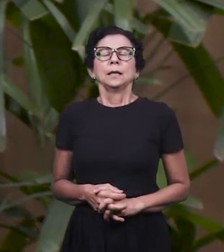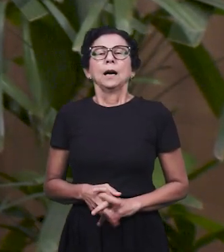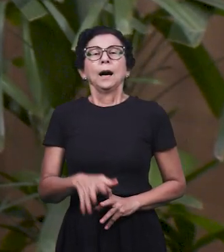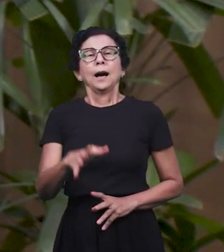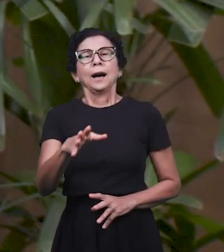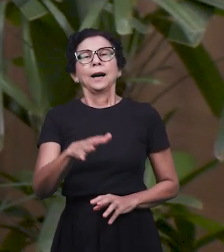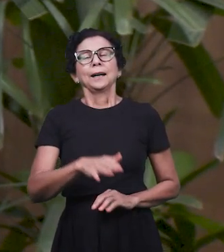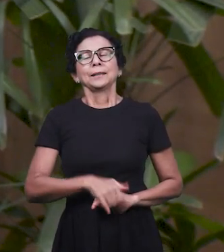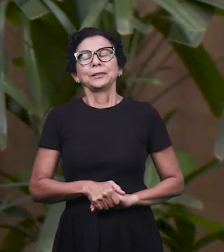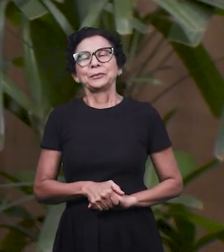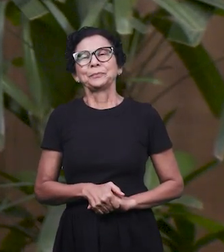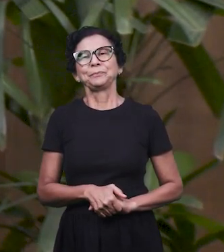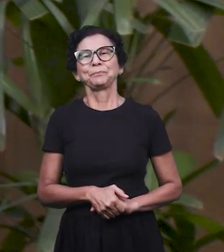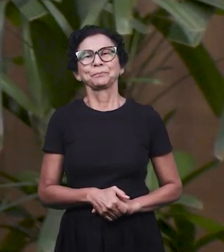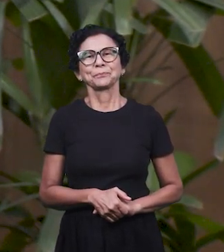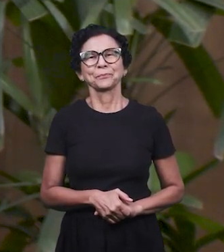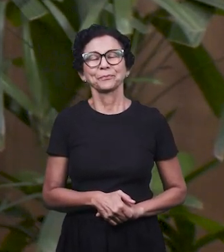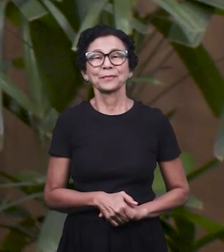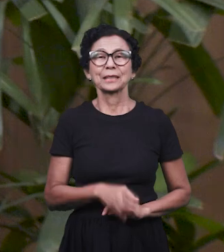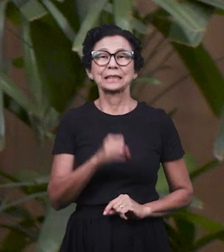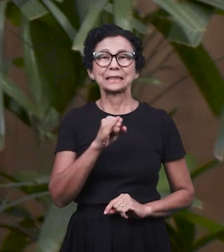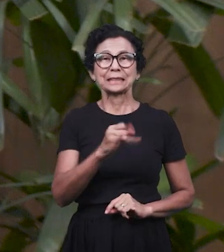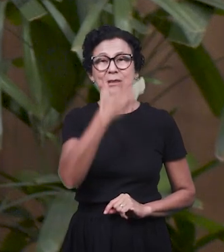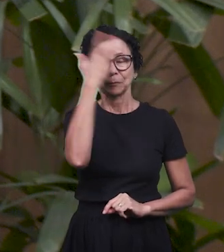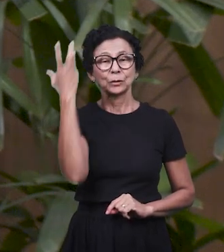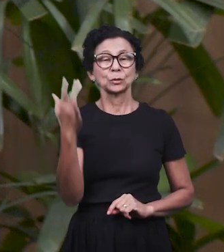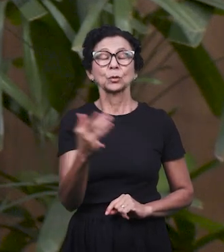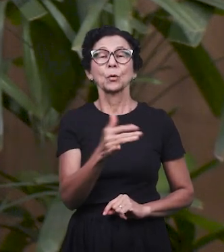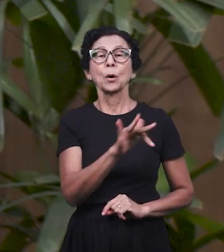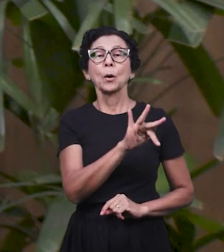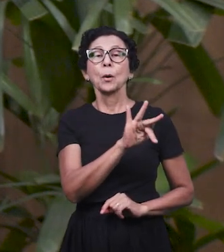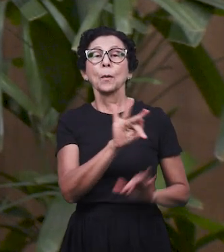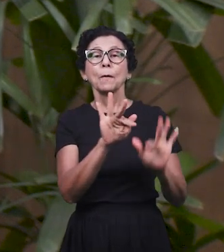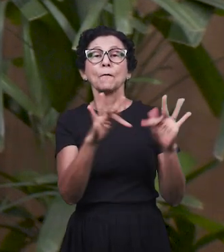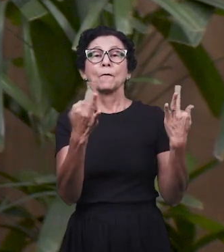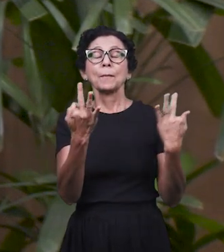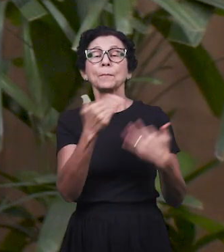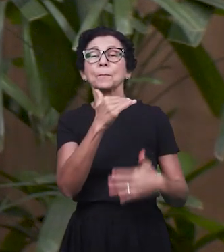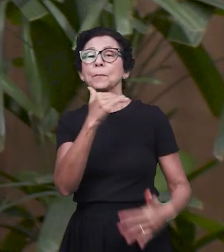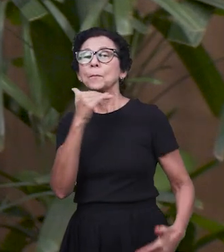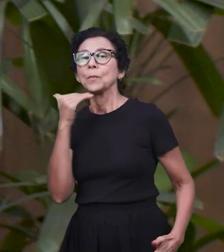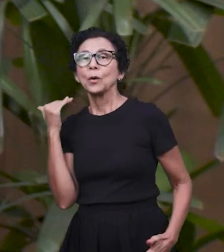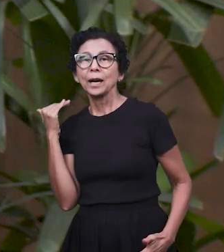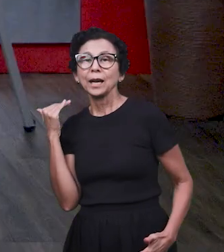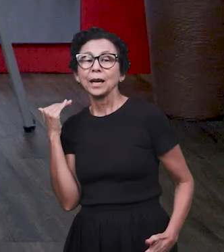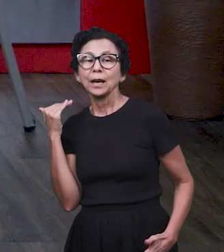falecido, né, a pessoa teria esse direito, a pessoa pode residir?